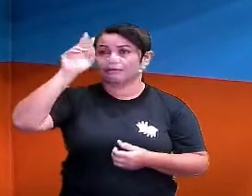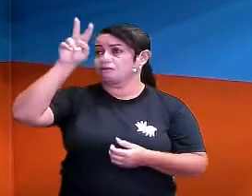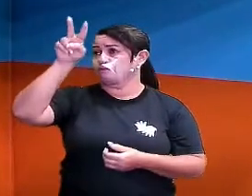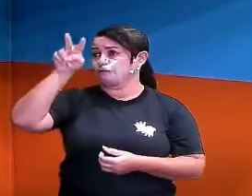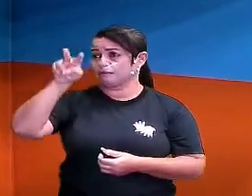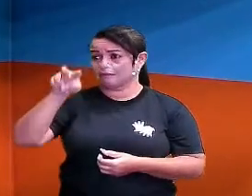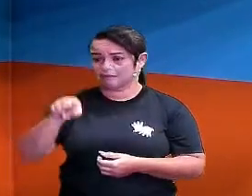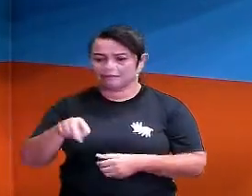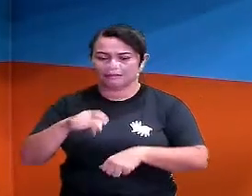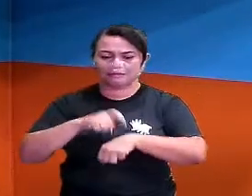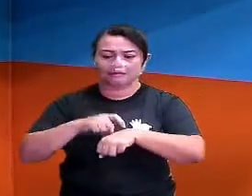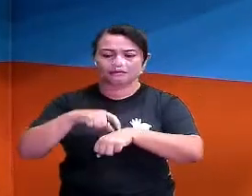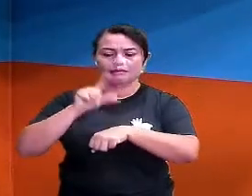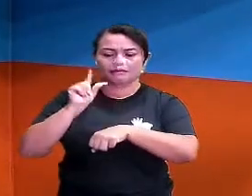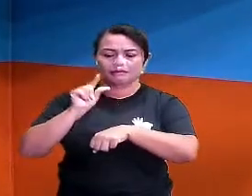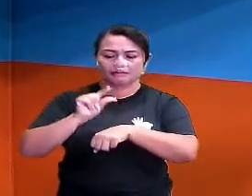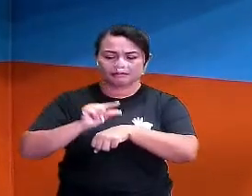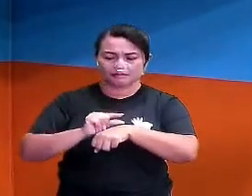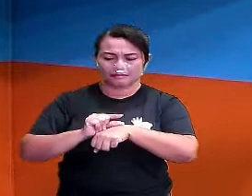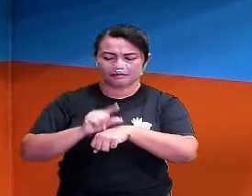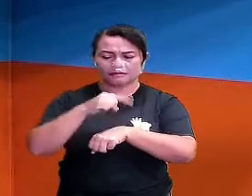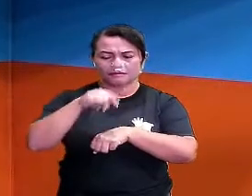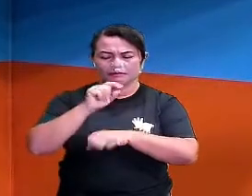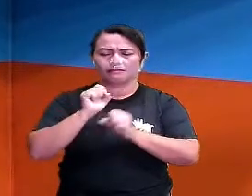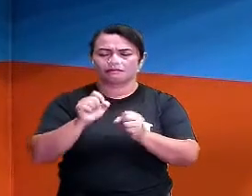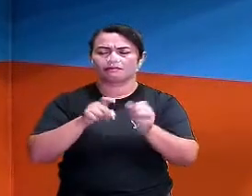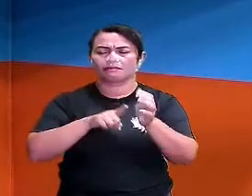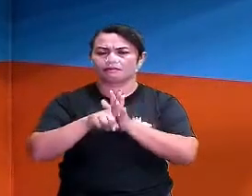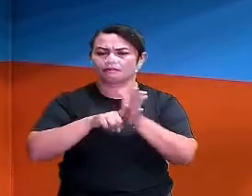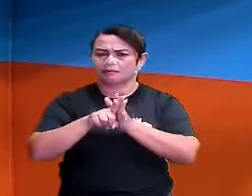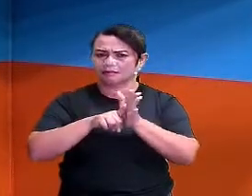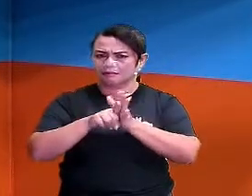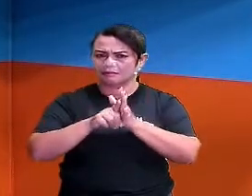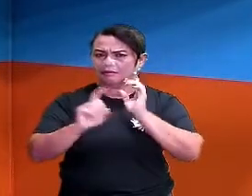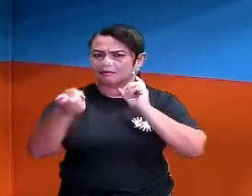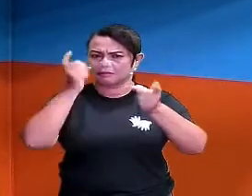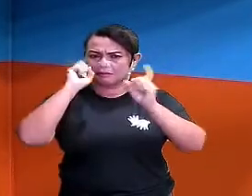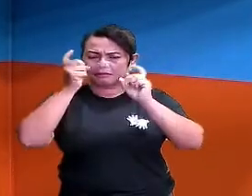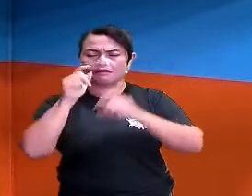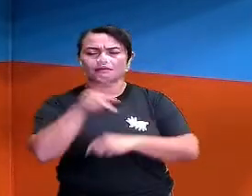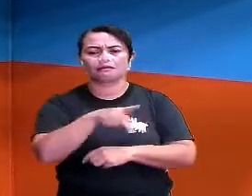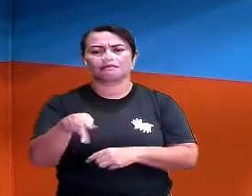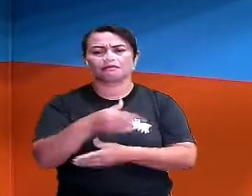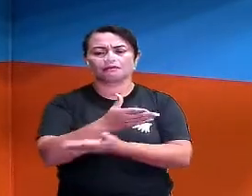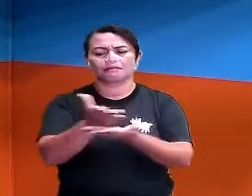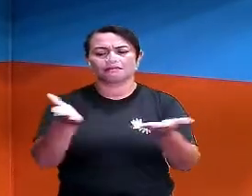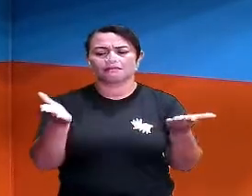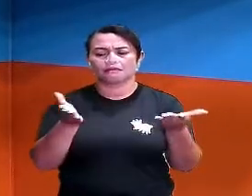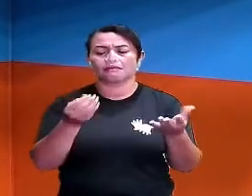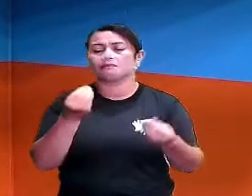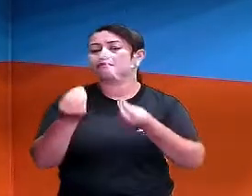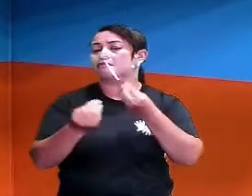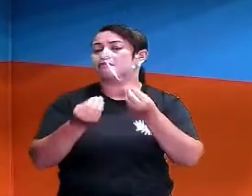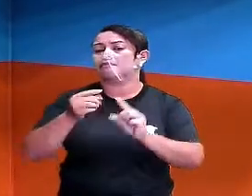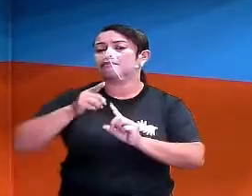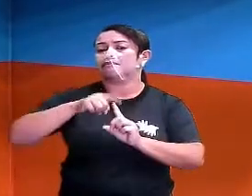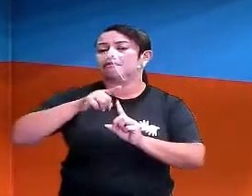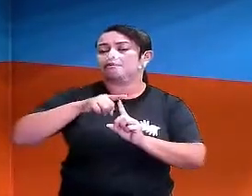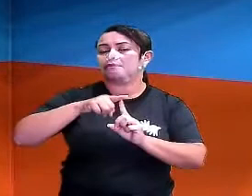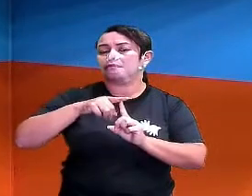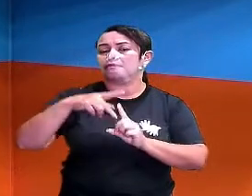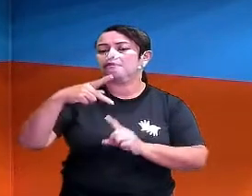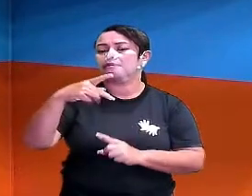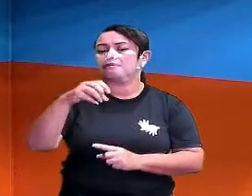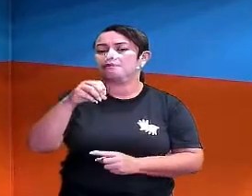todos devido ao tempo, mas pesquisem e discutam aí com os professores de vocês quais são os tipos de polígonos